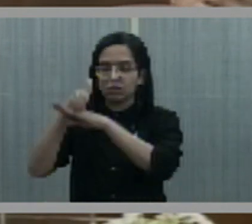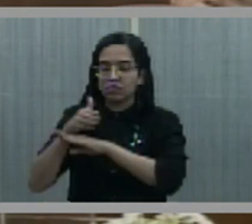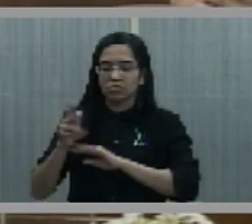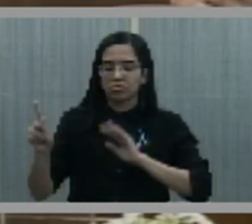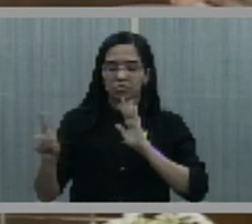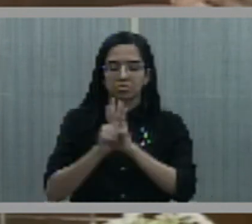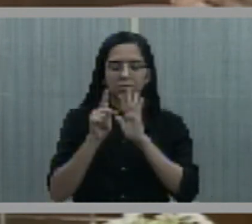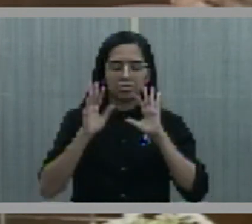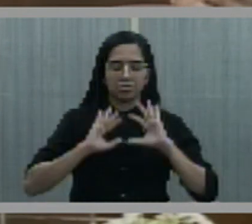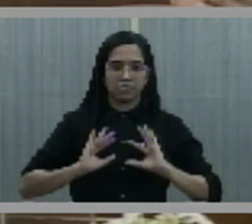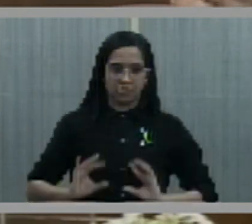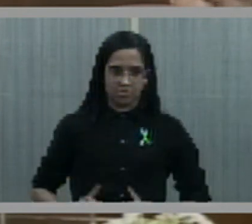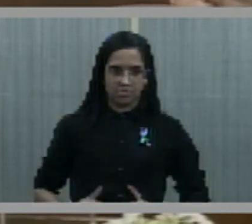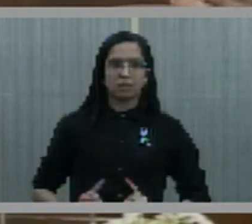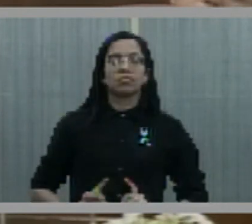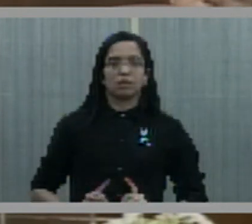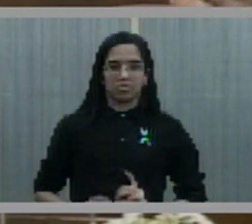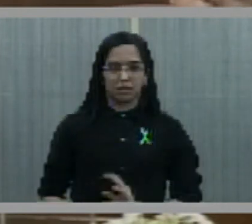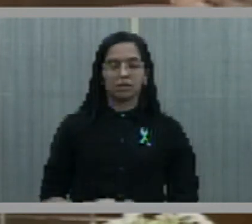cidadão do lugar.